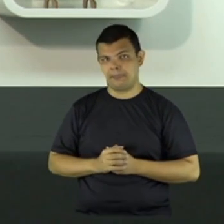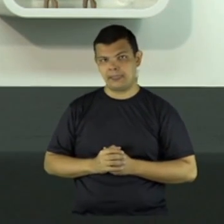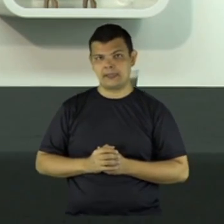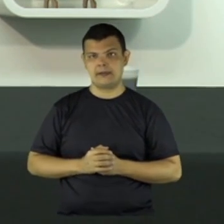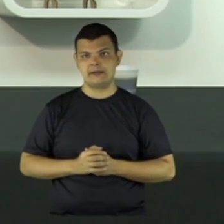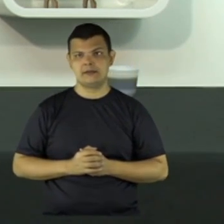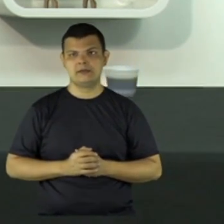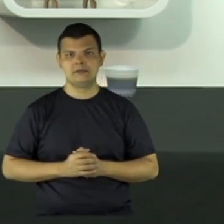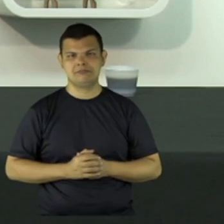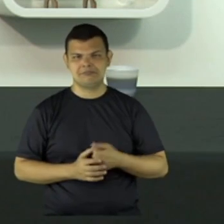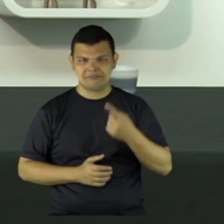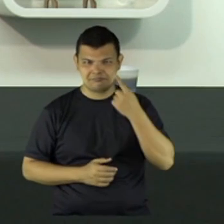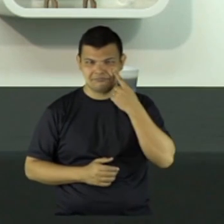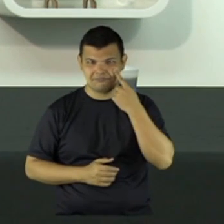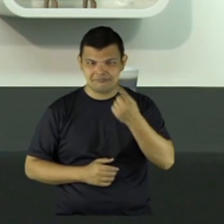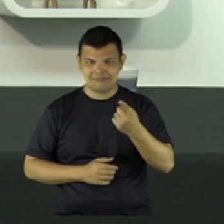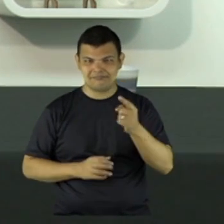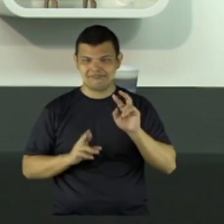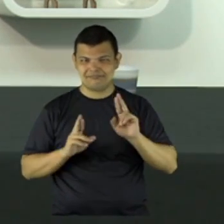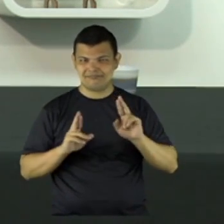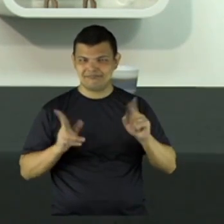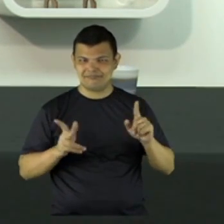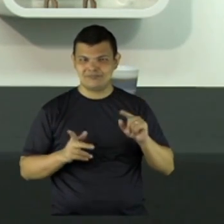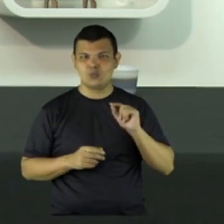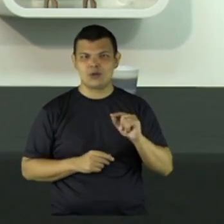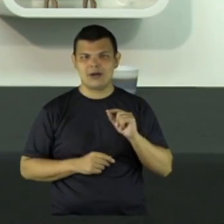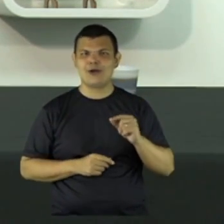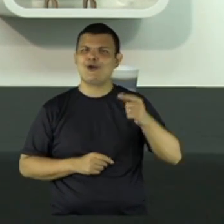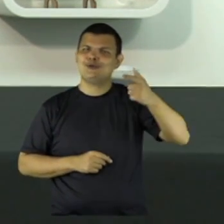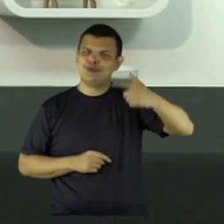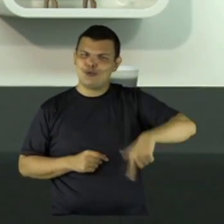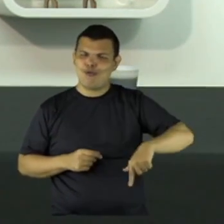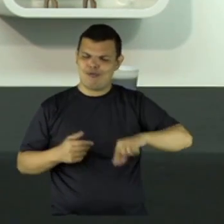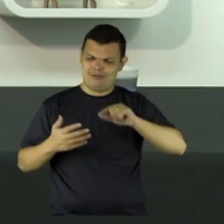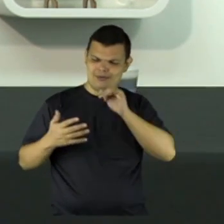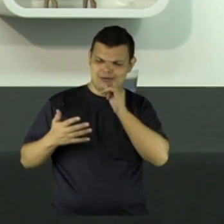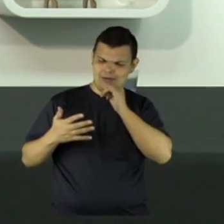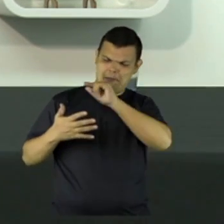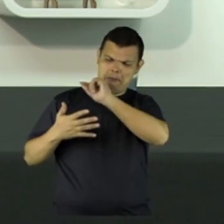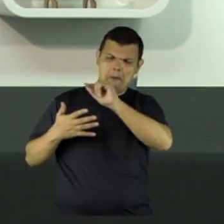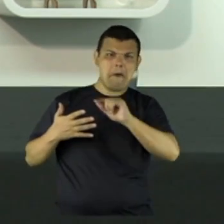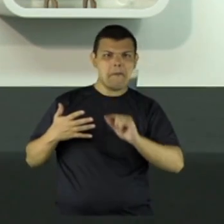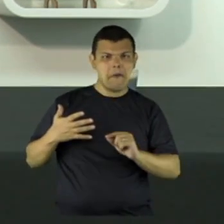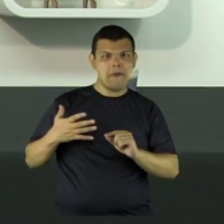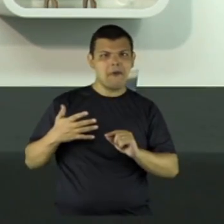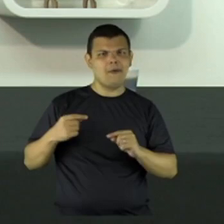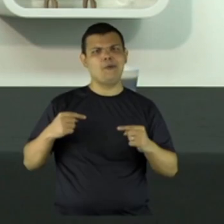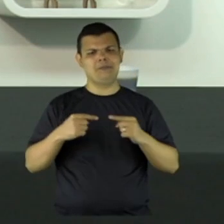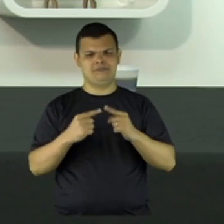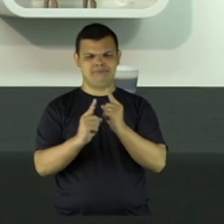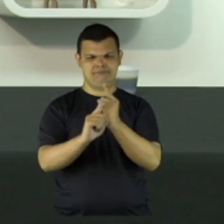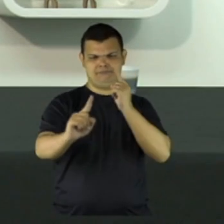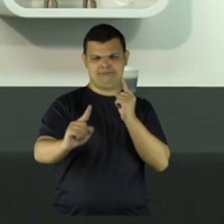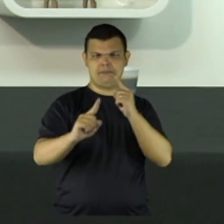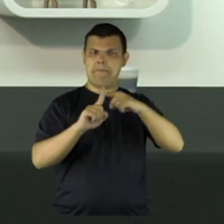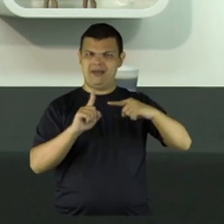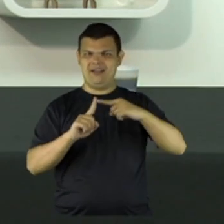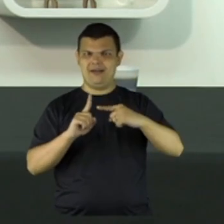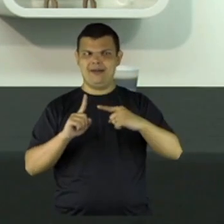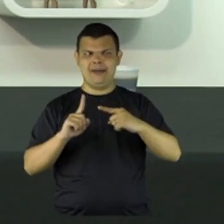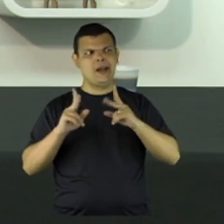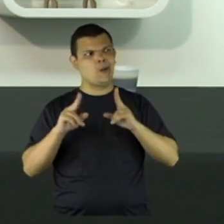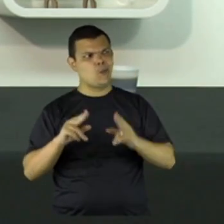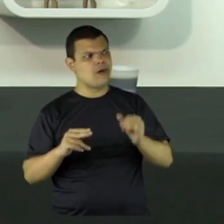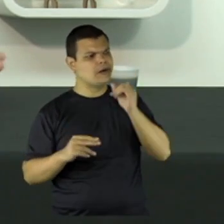Opa, estranharam novamente aí, ó. Novamente, os exemplos que eu dei para as lutas de média distância, eles são